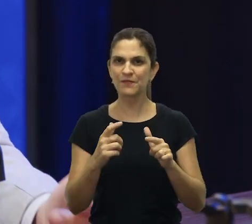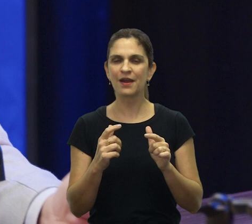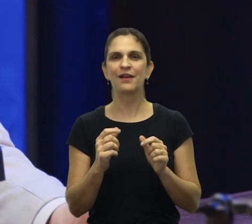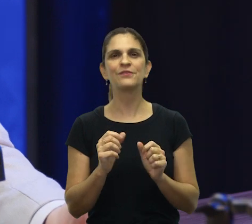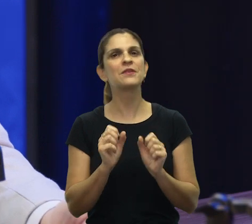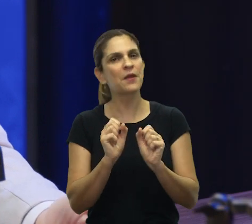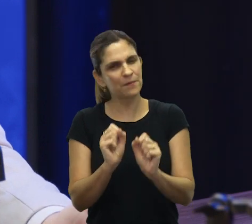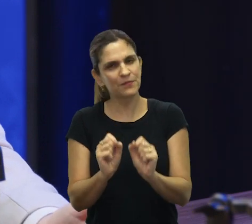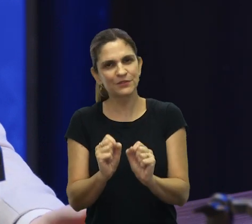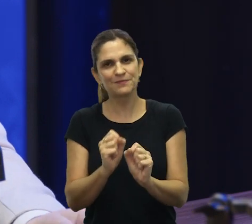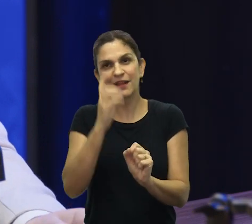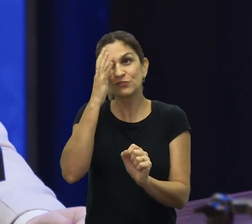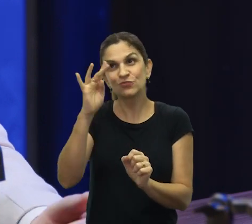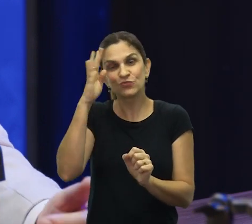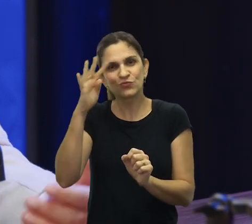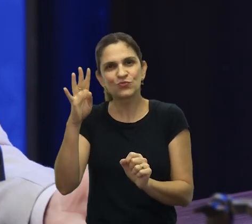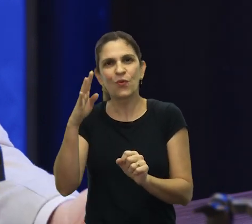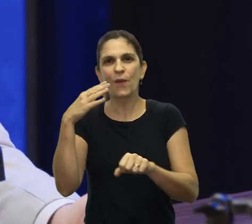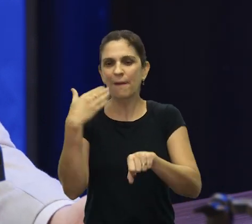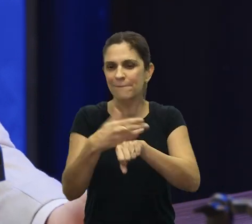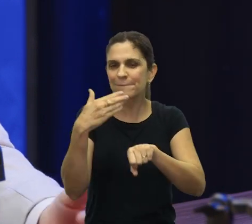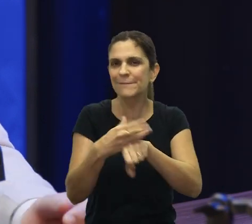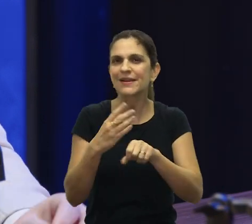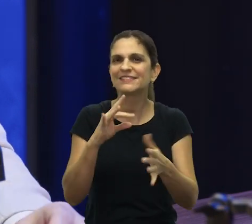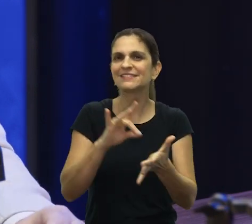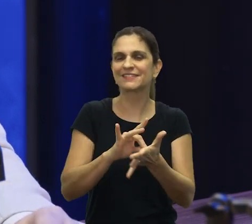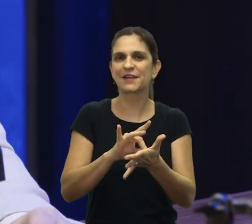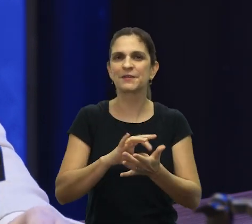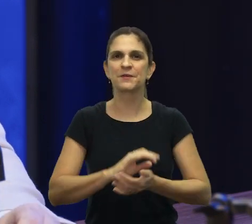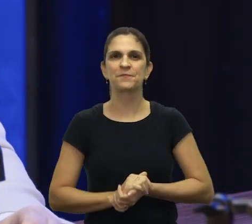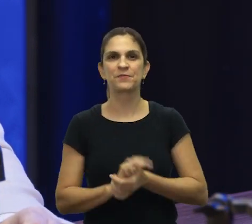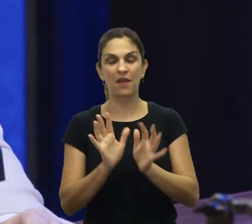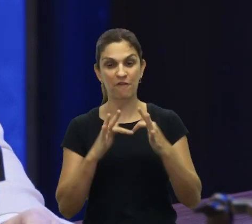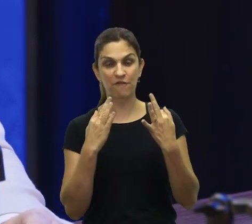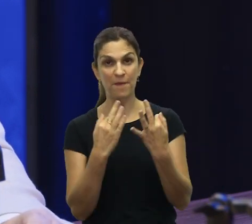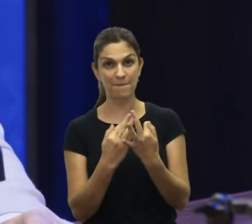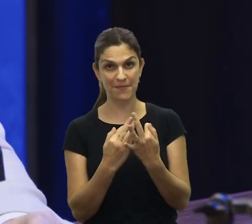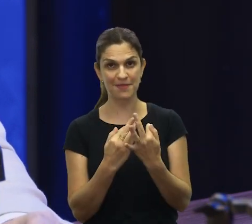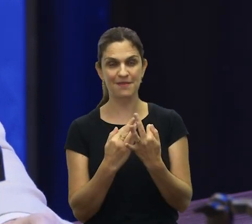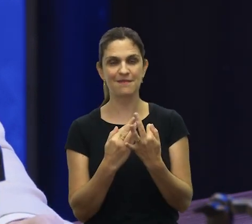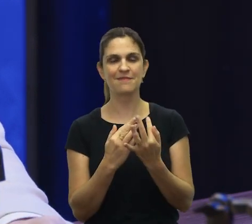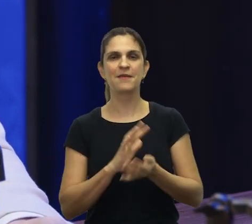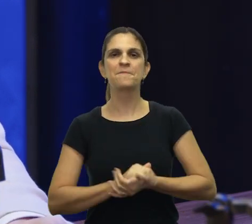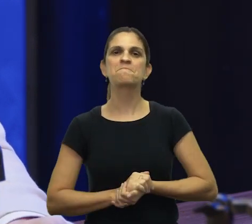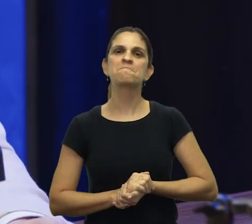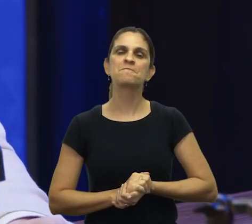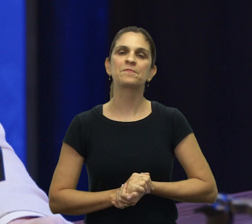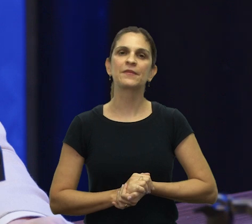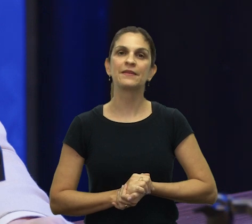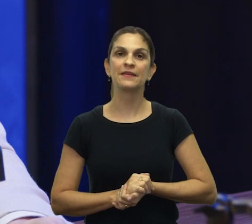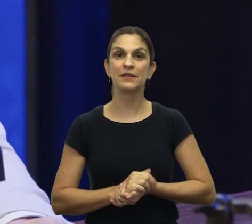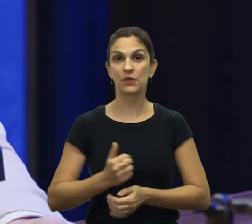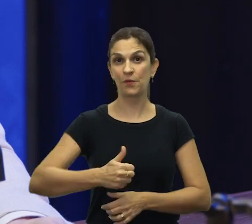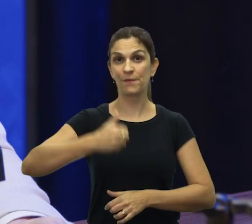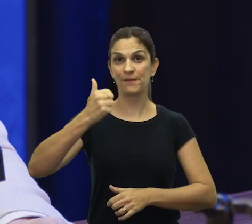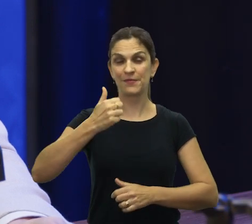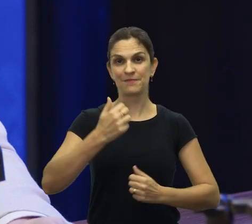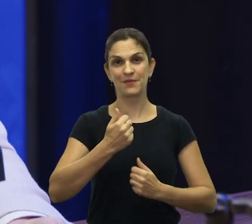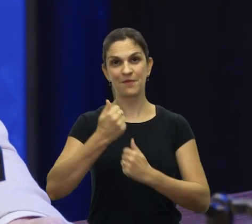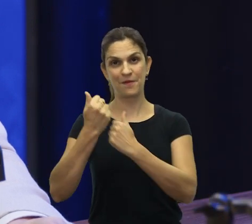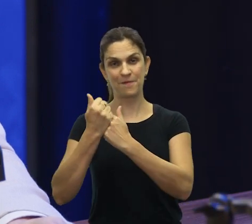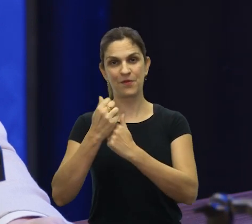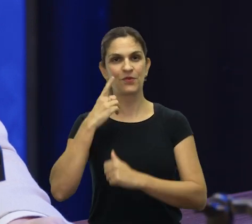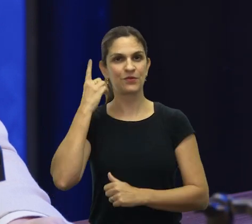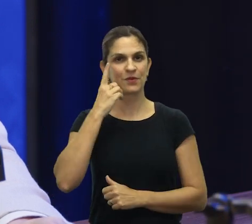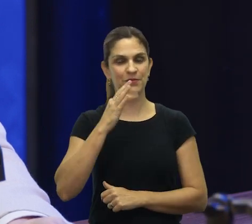na possibilidade desse sonho, da nossa família. E, politicamente, nós tivemos o primeiro apoio